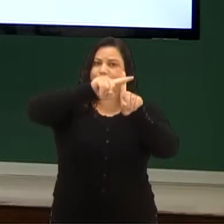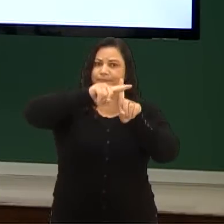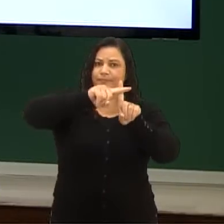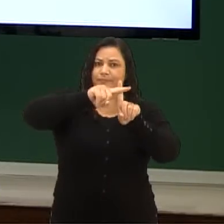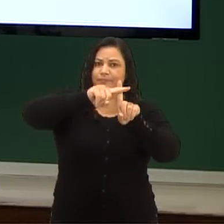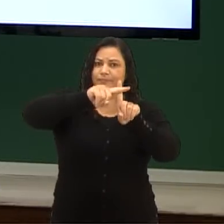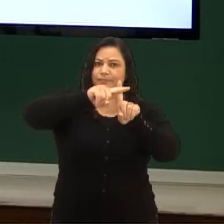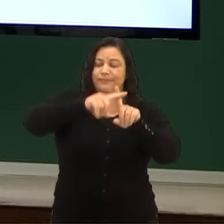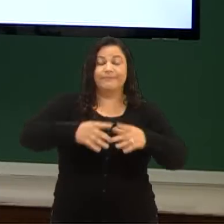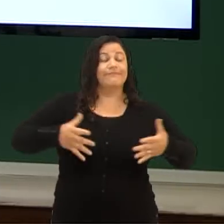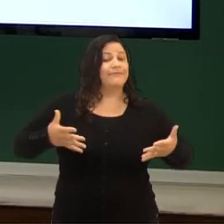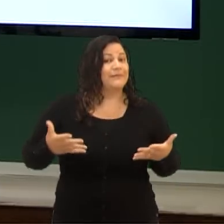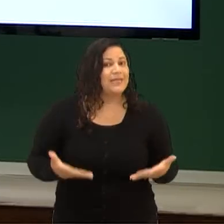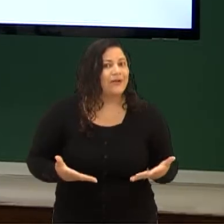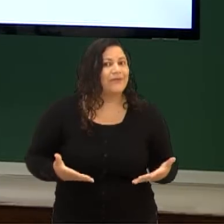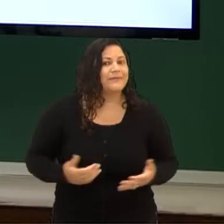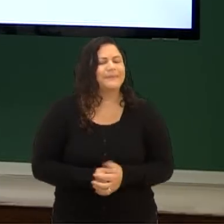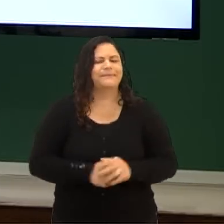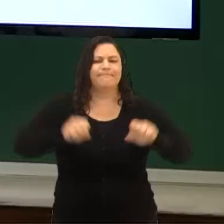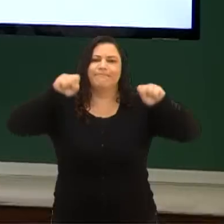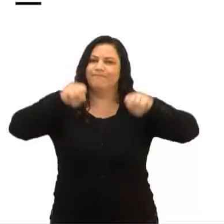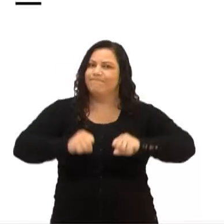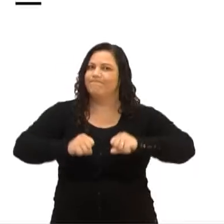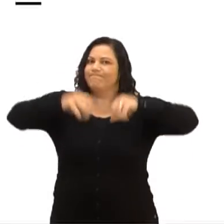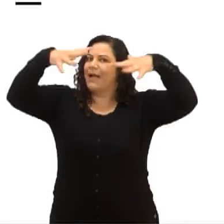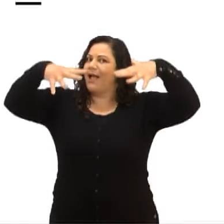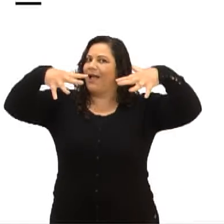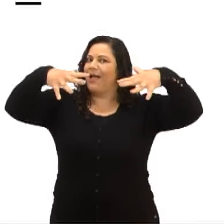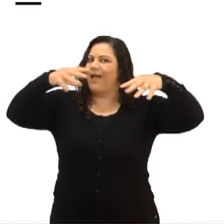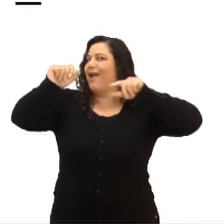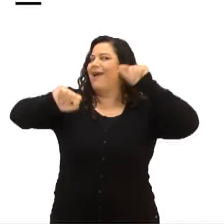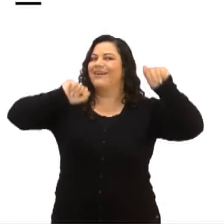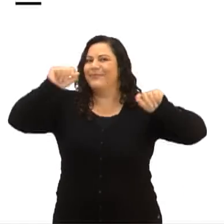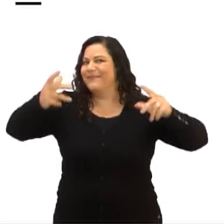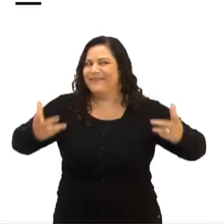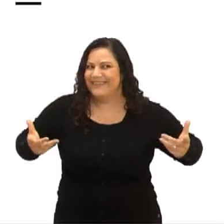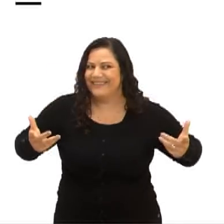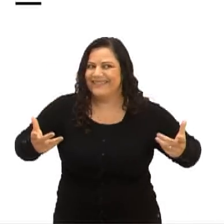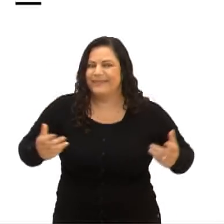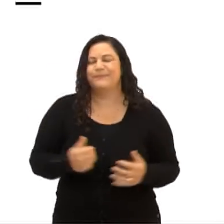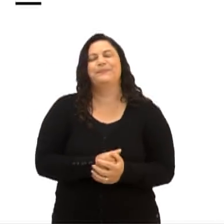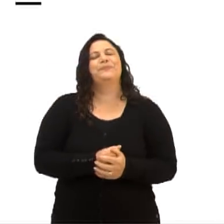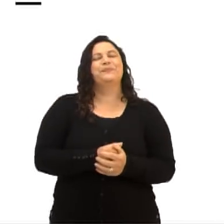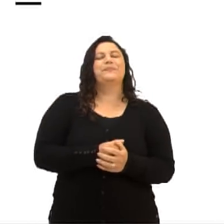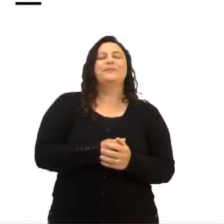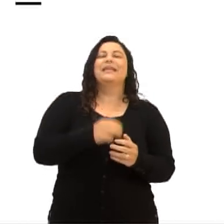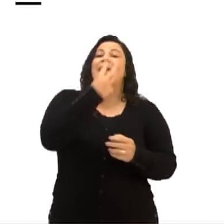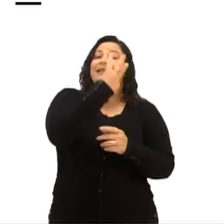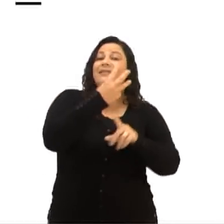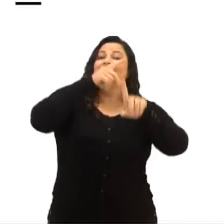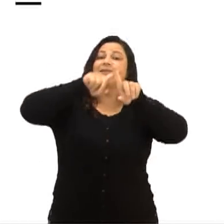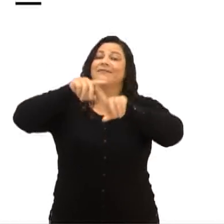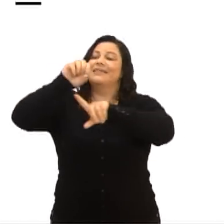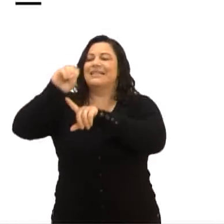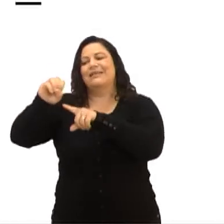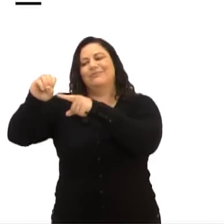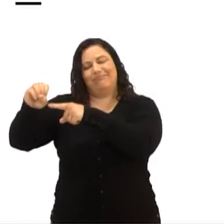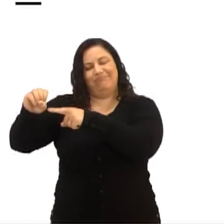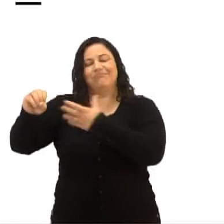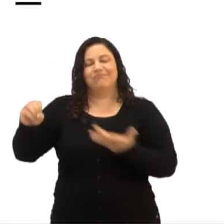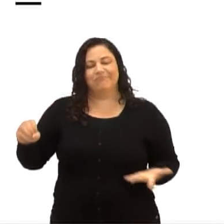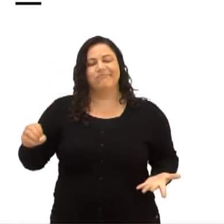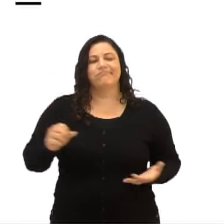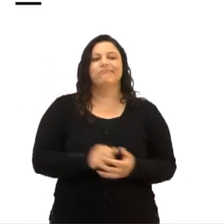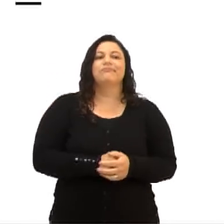Então, como um passe de mágica, como é que fica? 3 vezes 0, 3 vezes 0, 0,